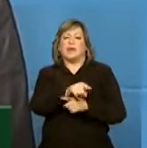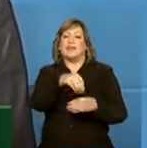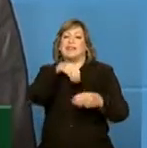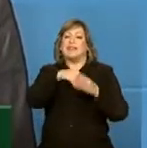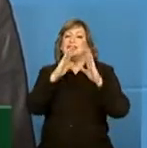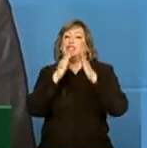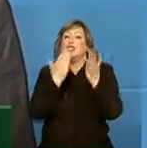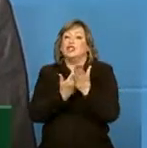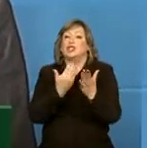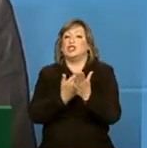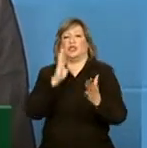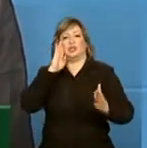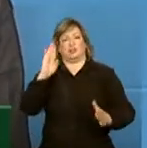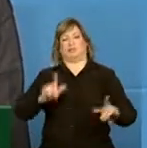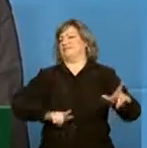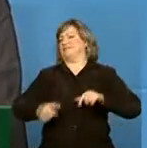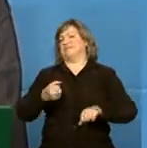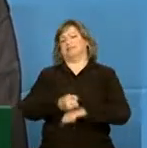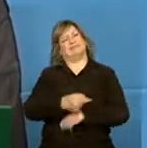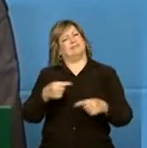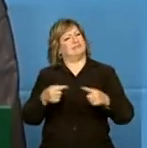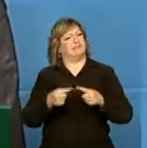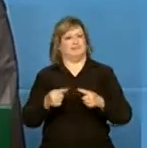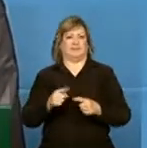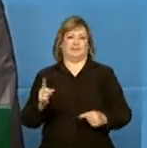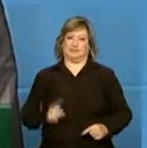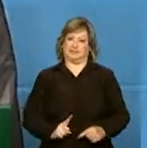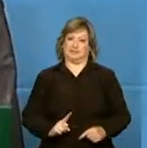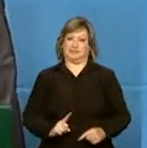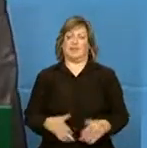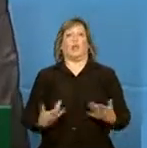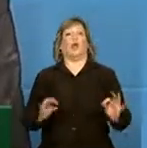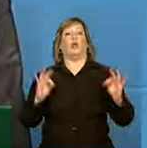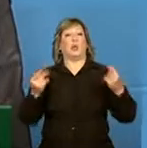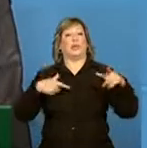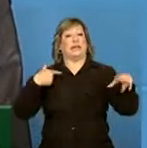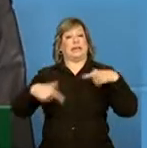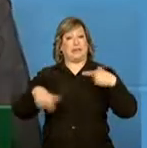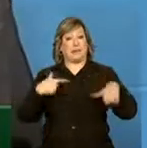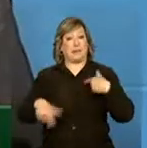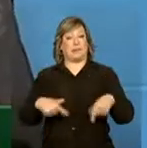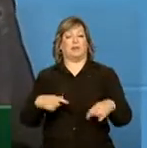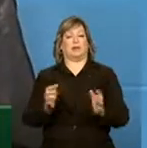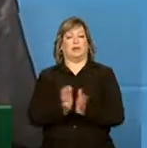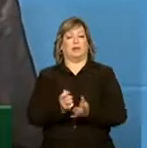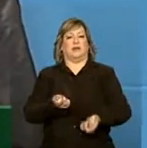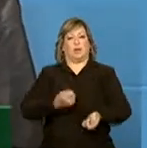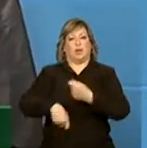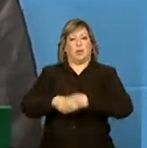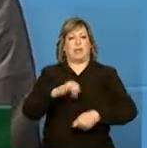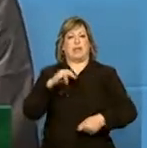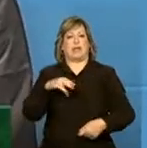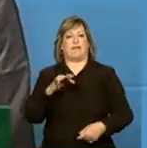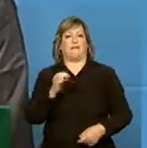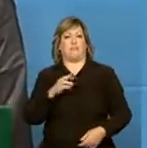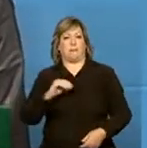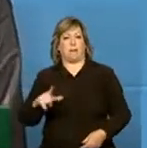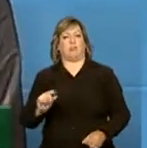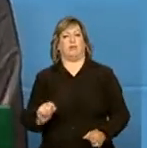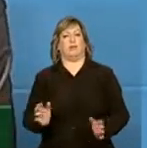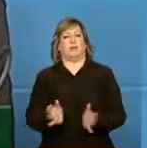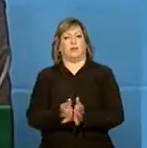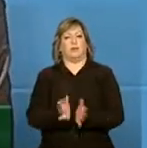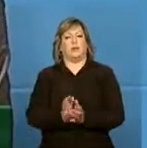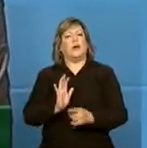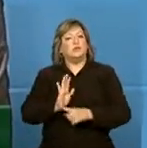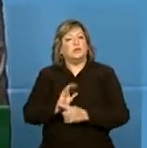domésticos para que eles tenham melhores condições de trabalho? Vamos organizar todos os trabalhadores na economia informal para que sejam protegidos?